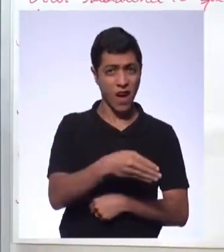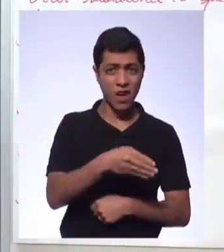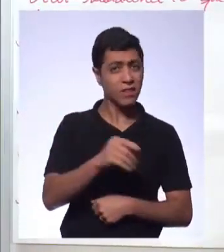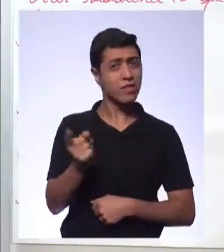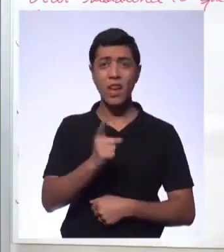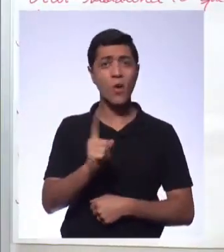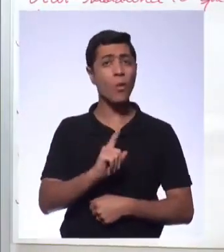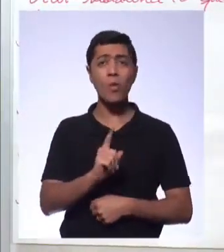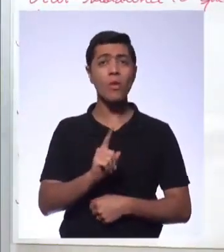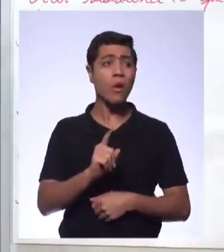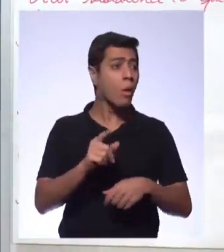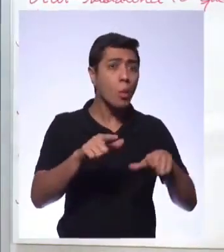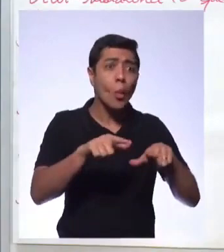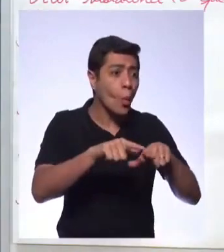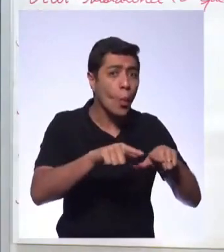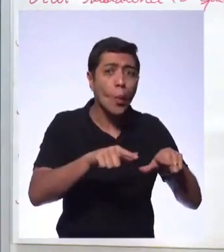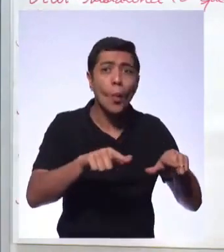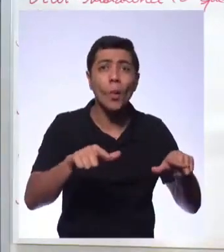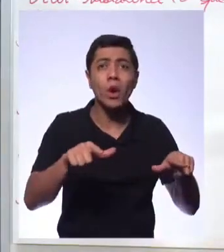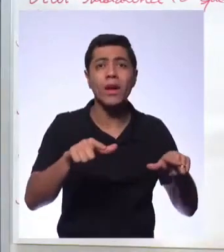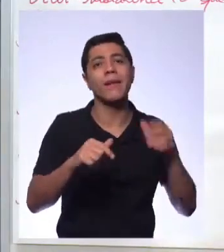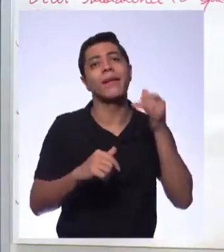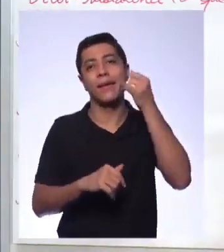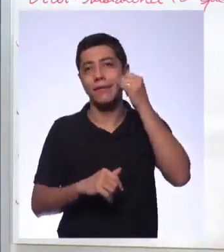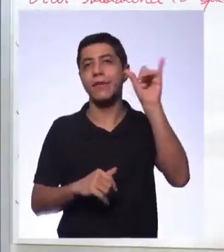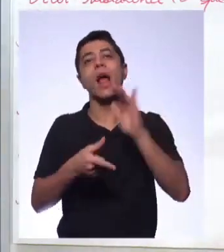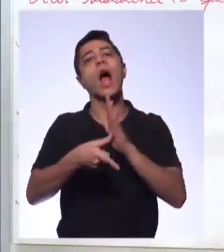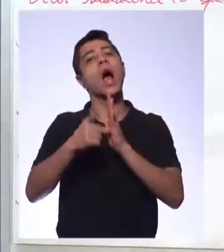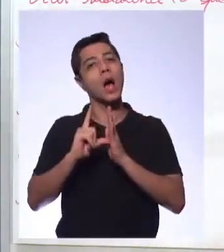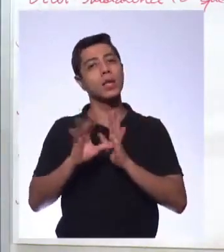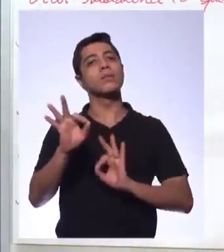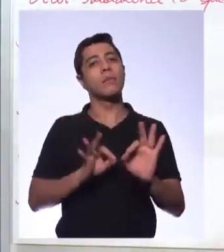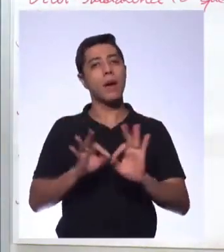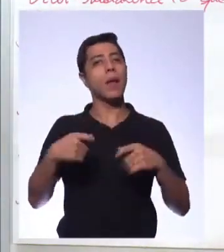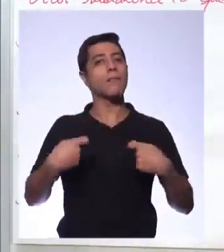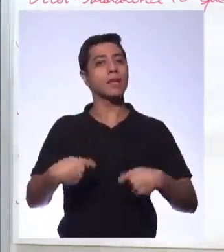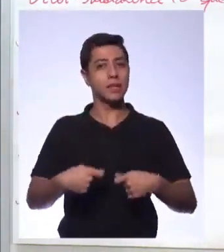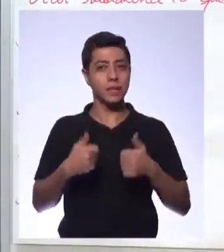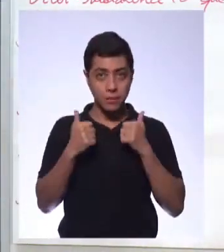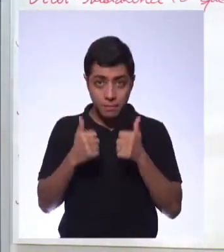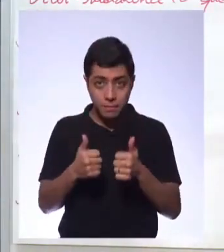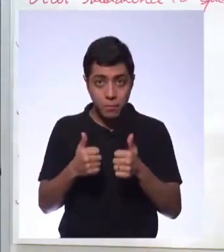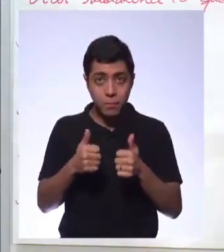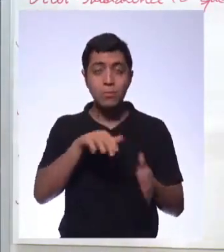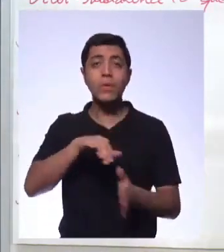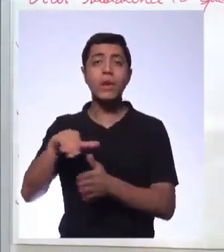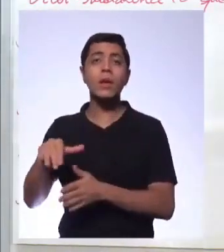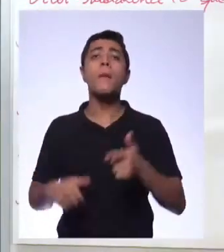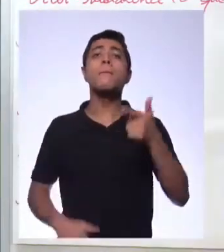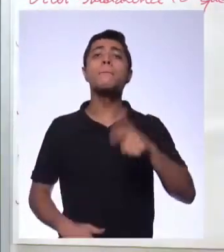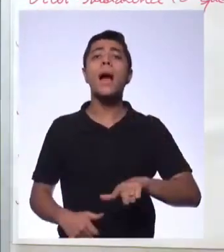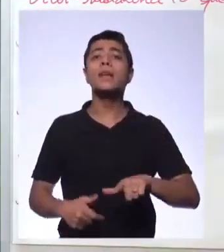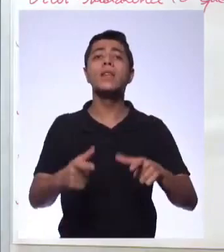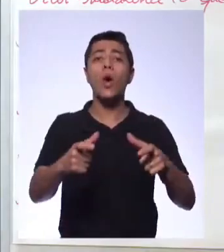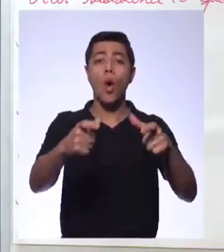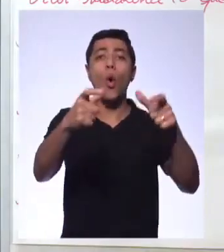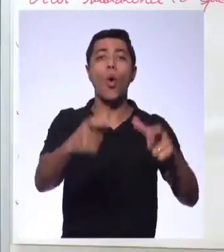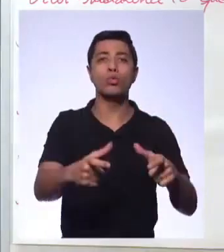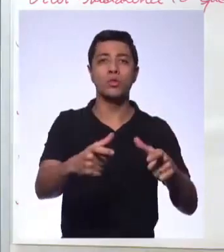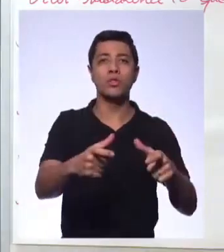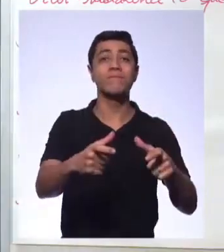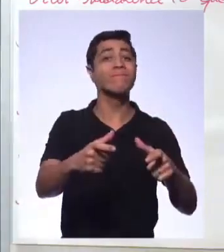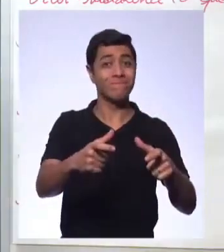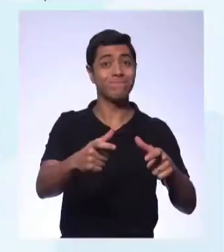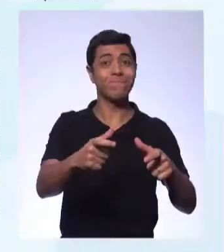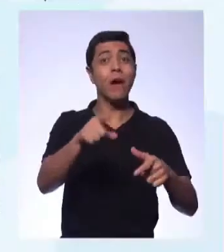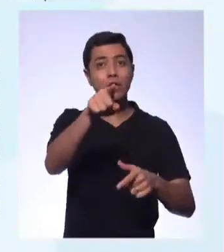abrangência no seu projeto, tá? Outro ponto importante a ser aventado é o local onde vocês poderão estar realizando esse evento. Para